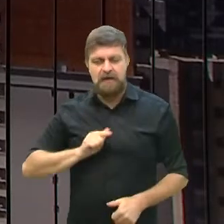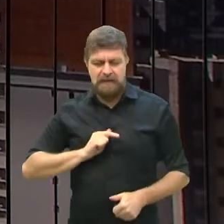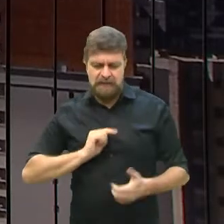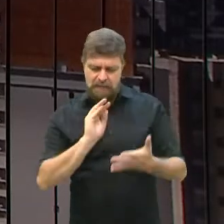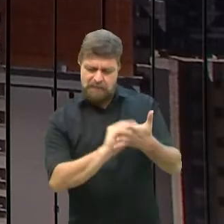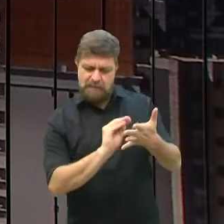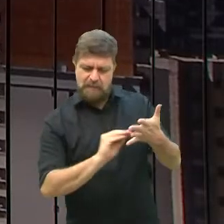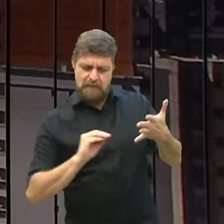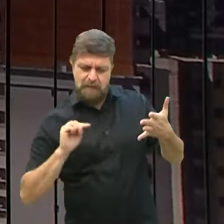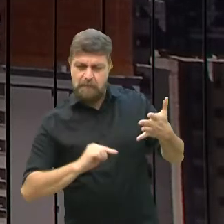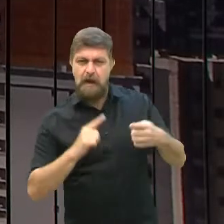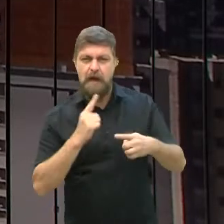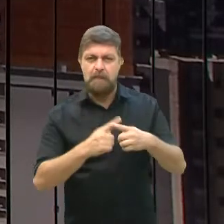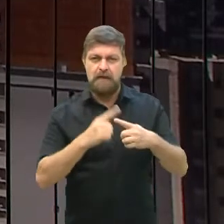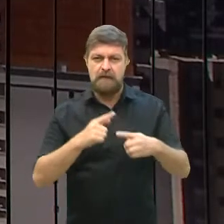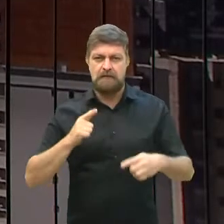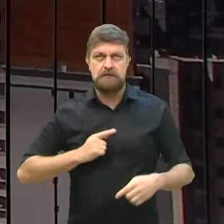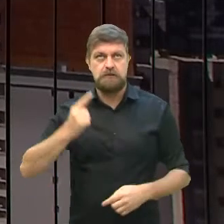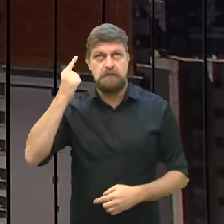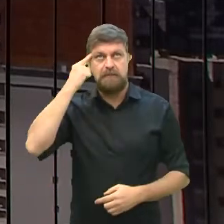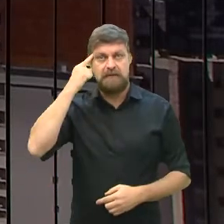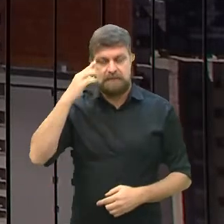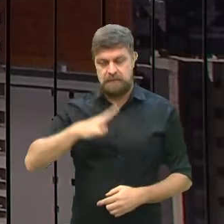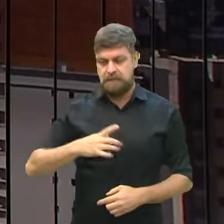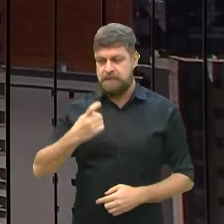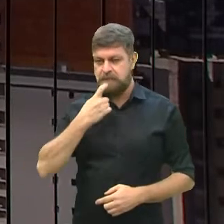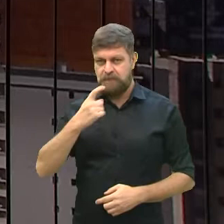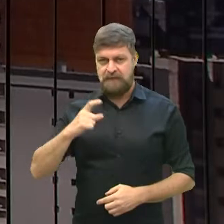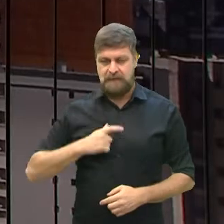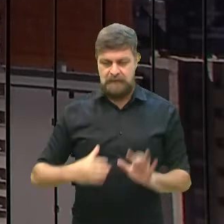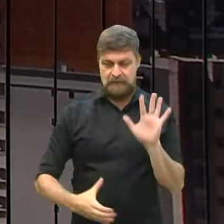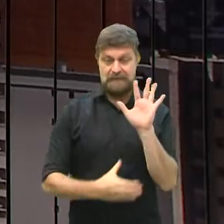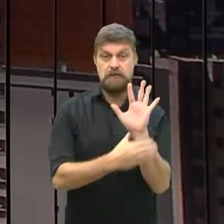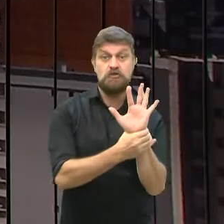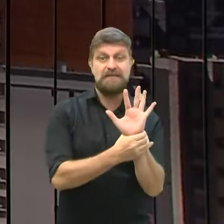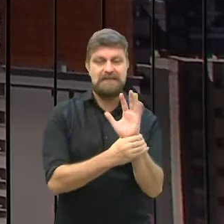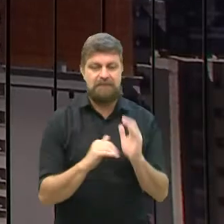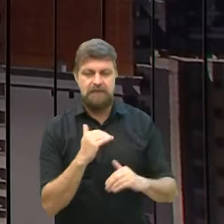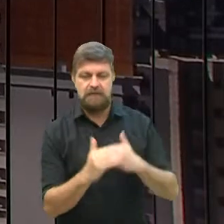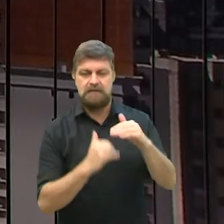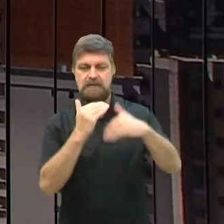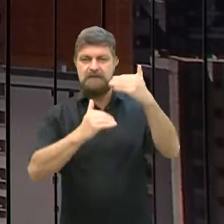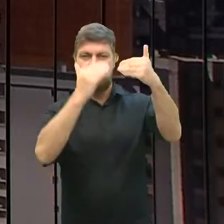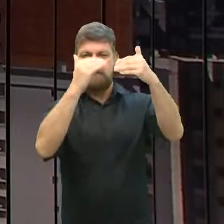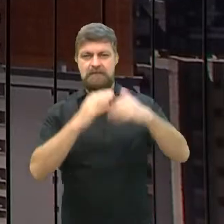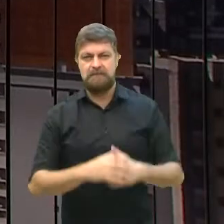leva em conta quando se fala em uma cidade que tem desenvolvimento sustentável?